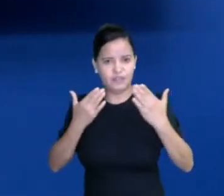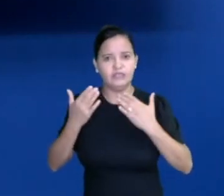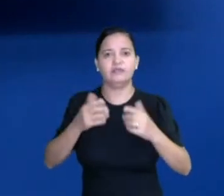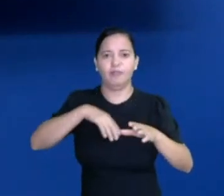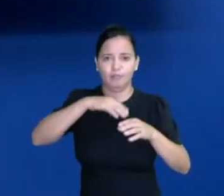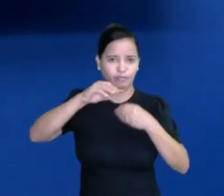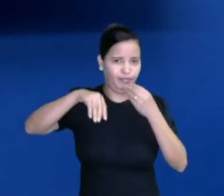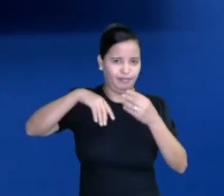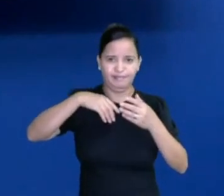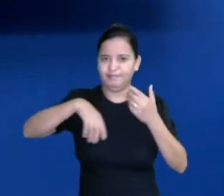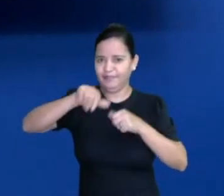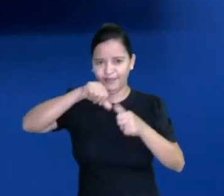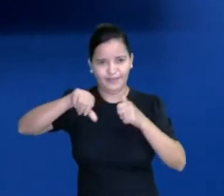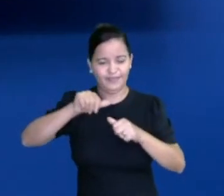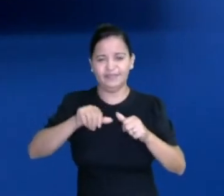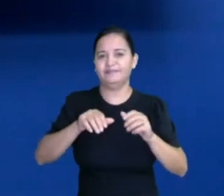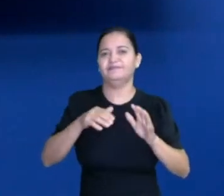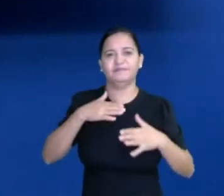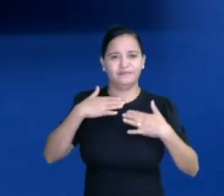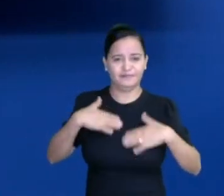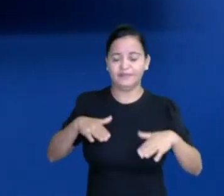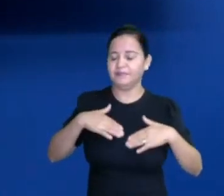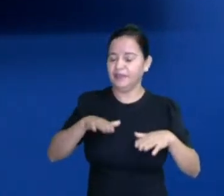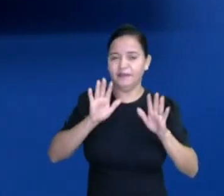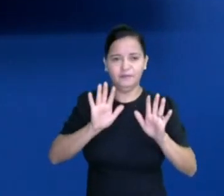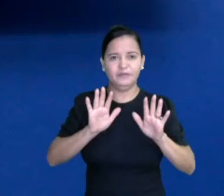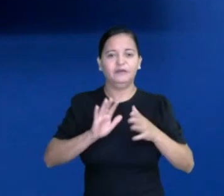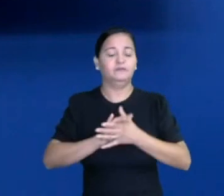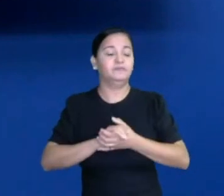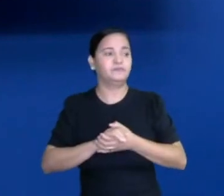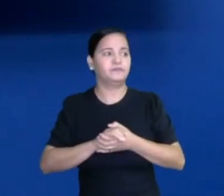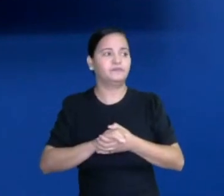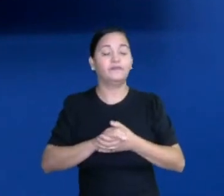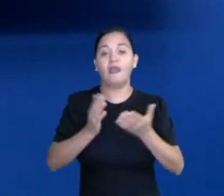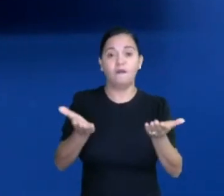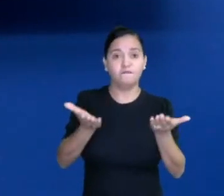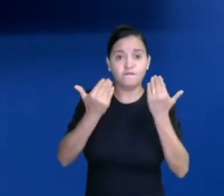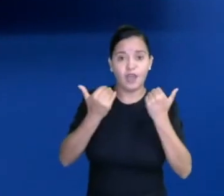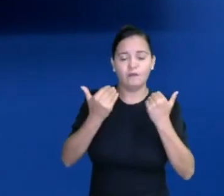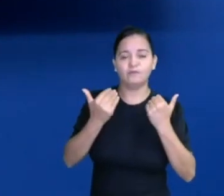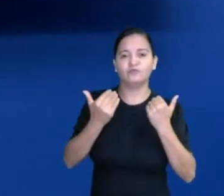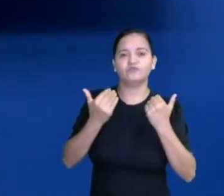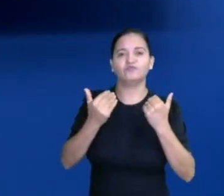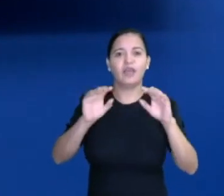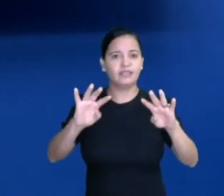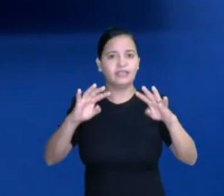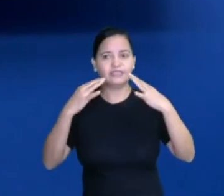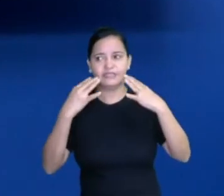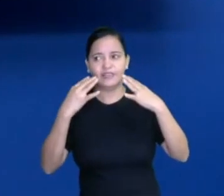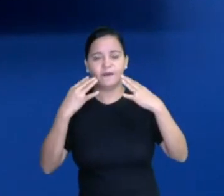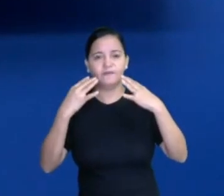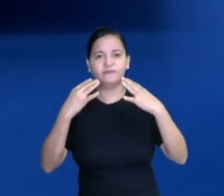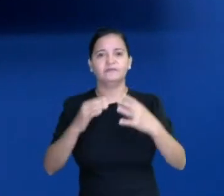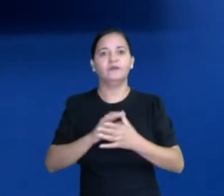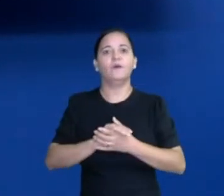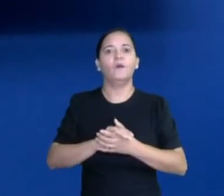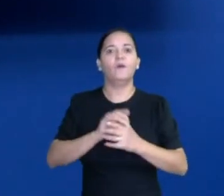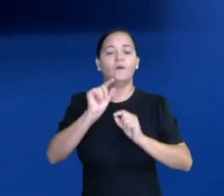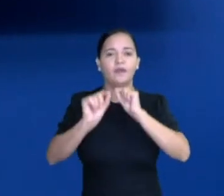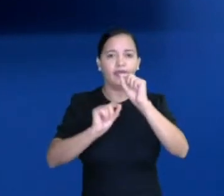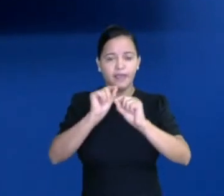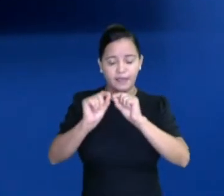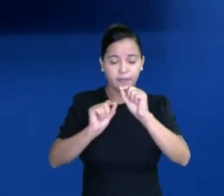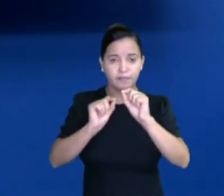né? 50, 60, tá próximo aí. Então, vamos lá agora prestar atenção quem